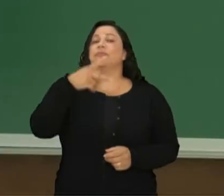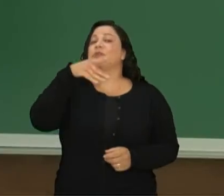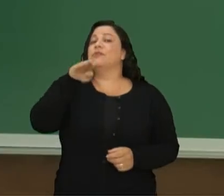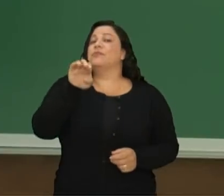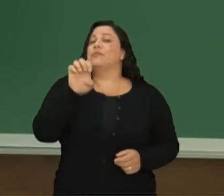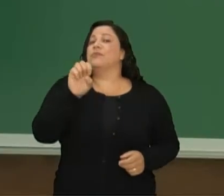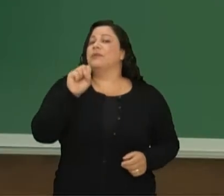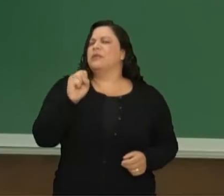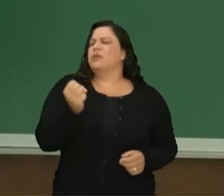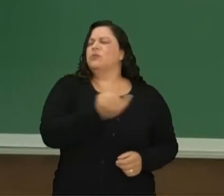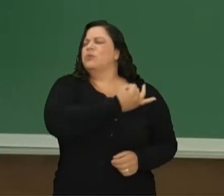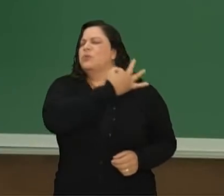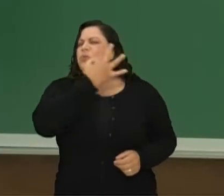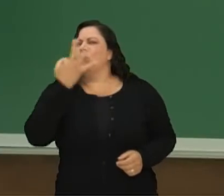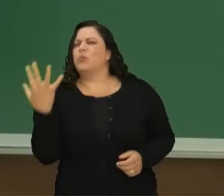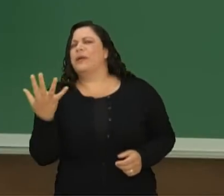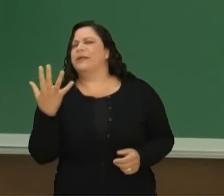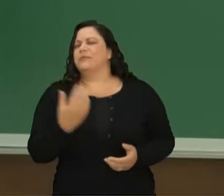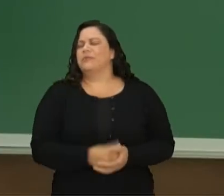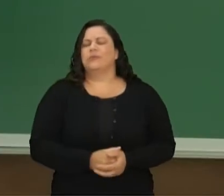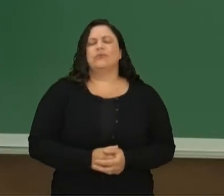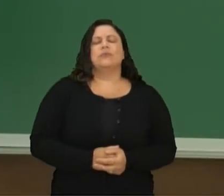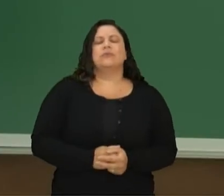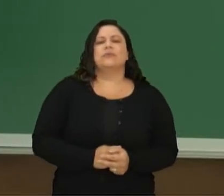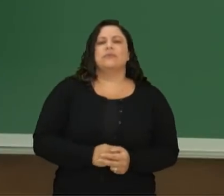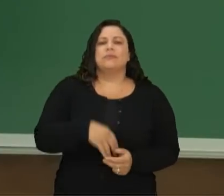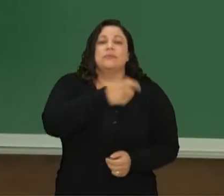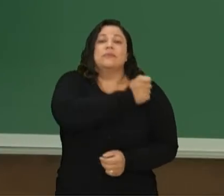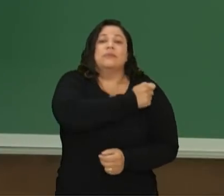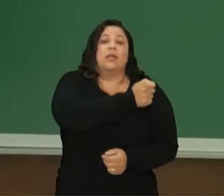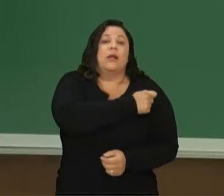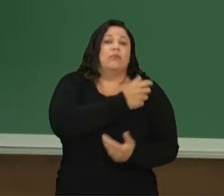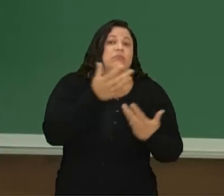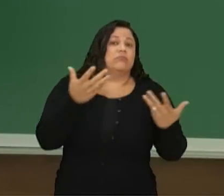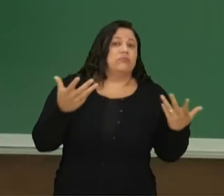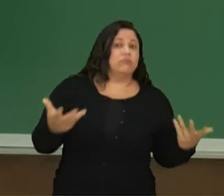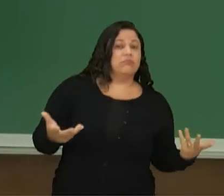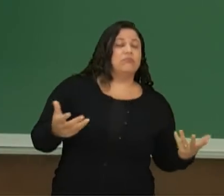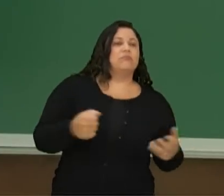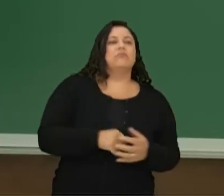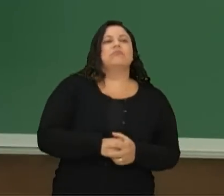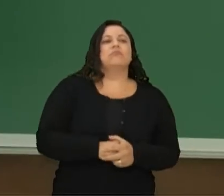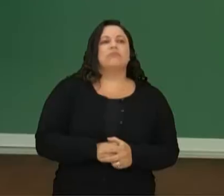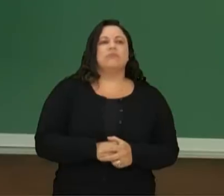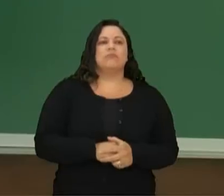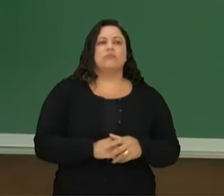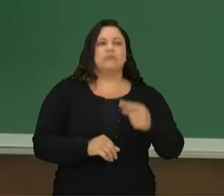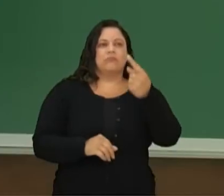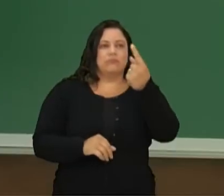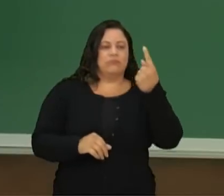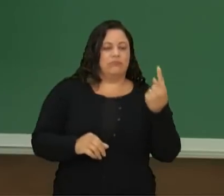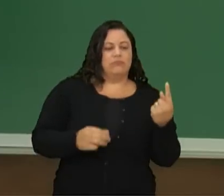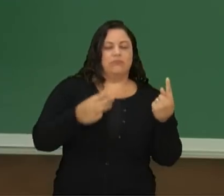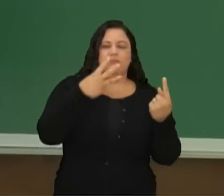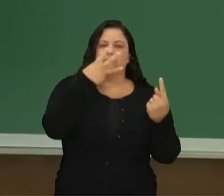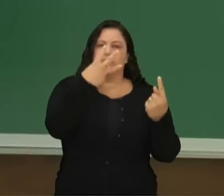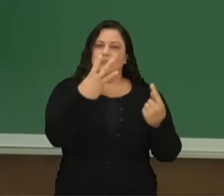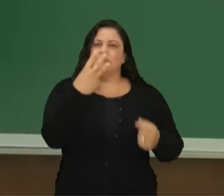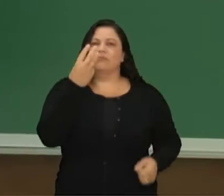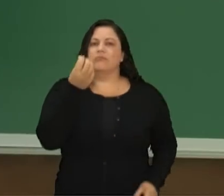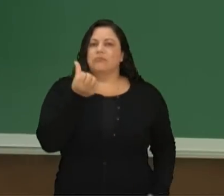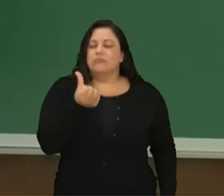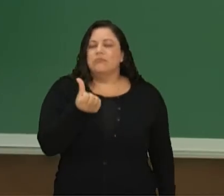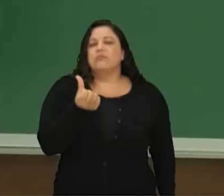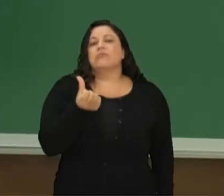quantidade de alunos. Então, no primeiro, nós tivemos 1, depois 3,